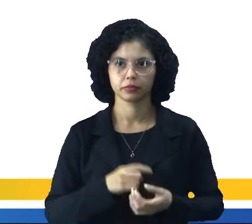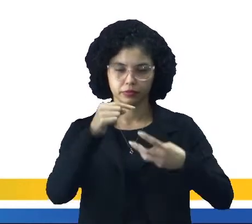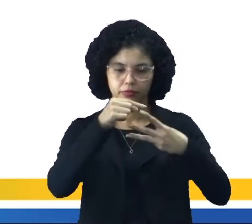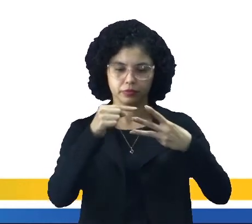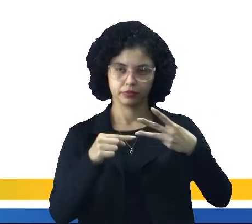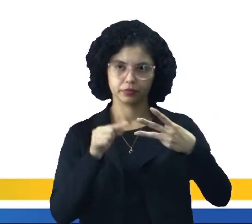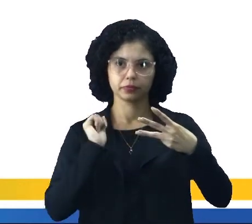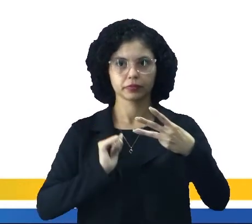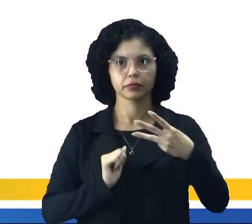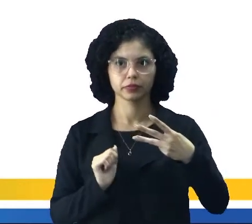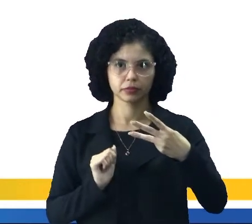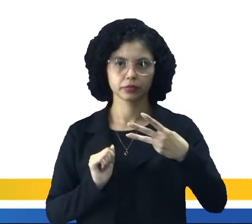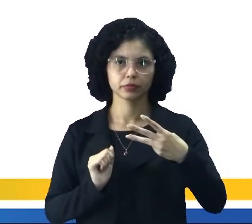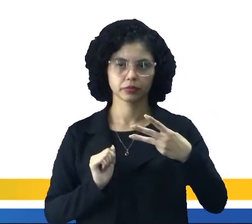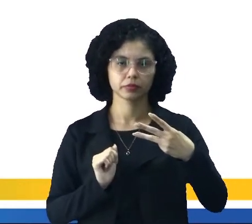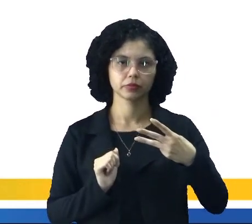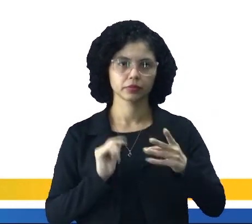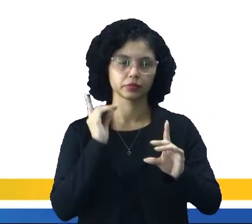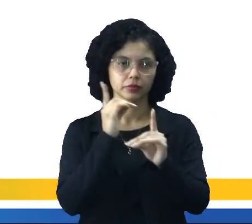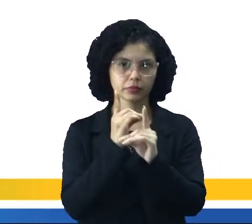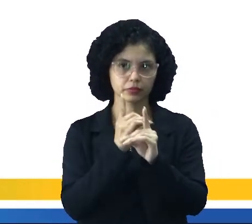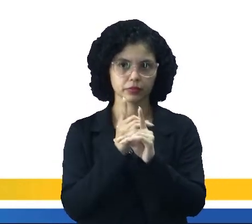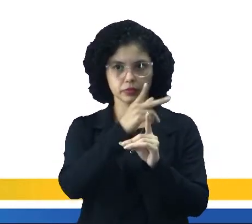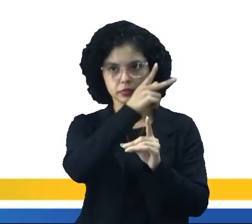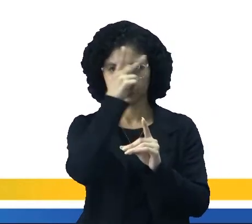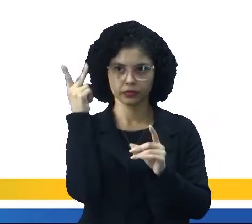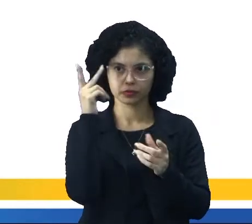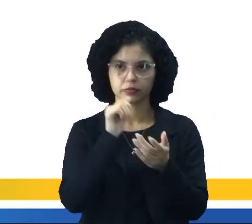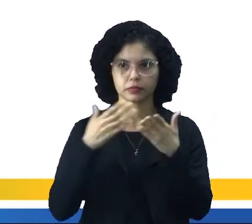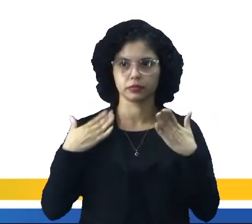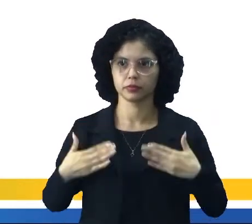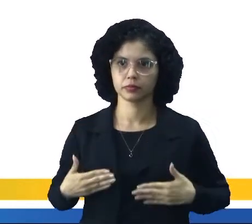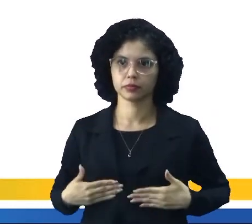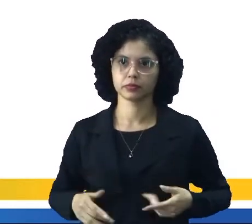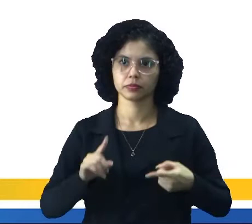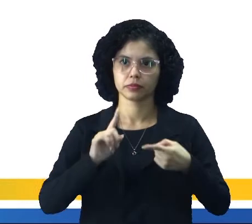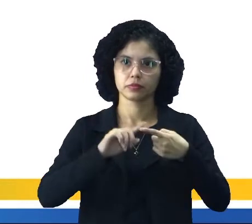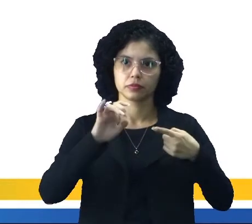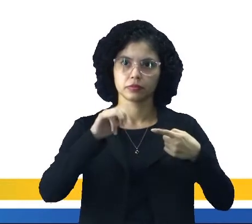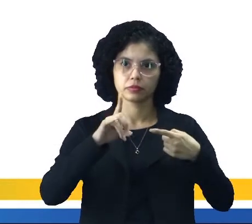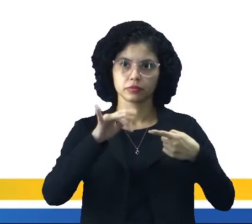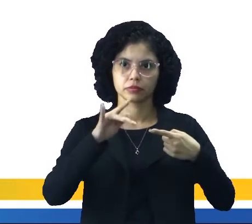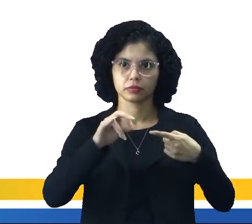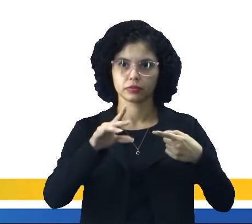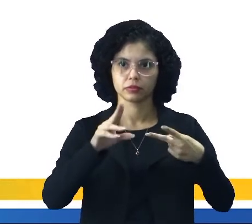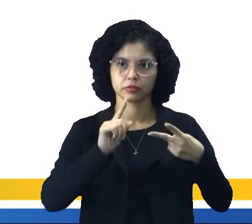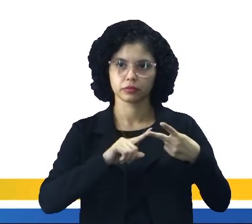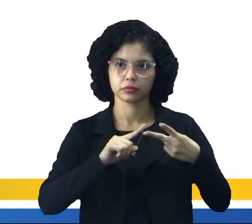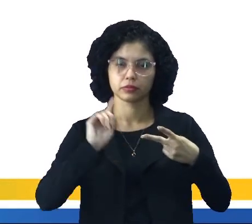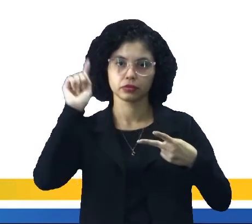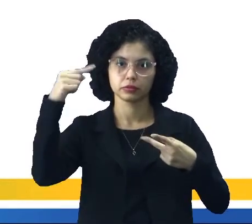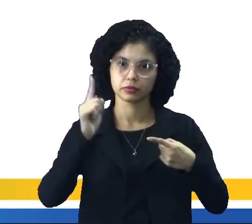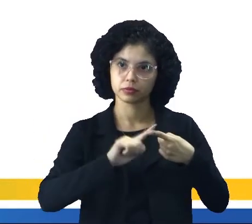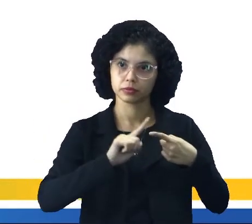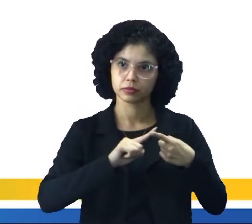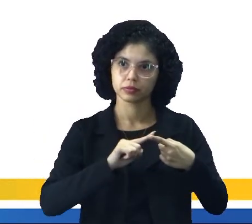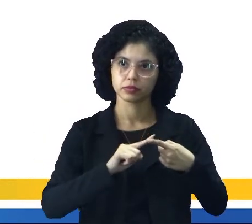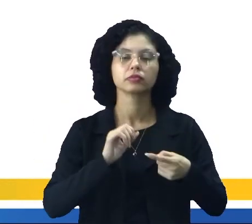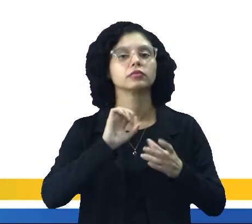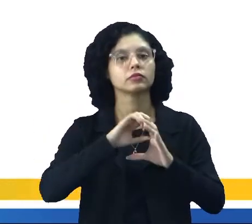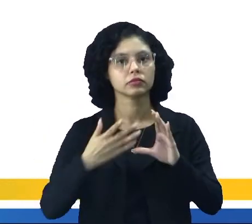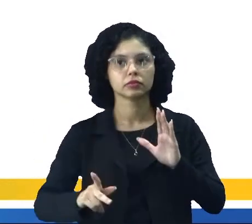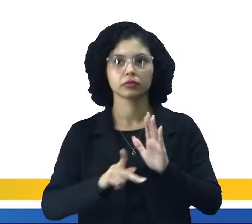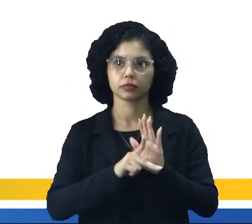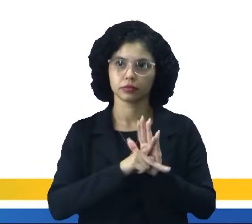três formas, né, de identificar biotipo corporal, que seriam os endomorfos, que é aquele que como